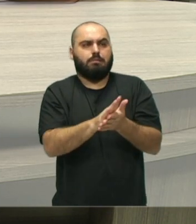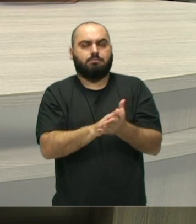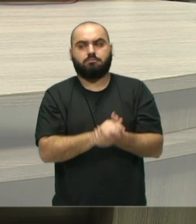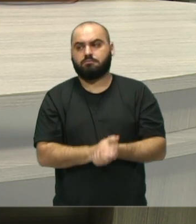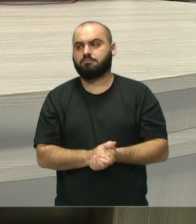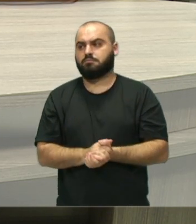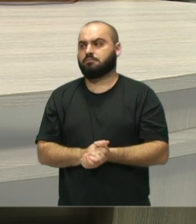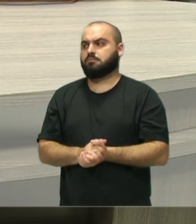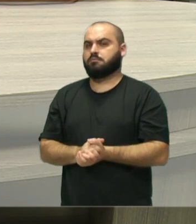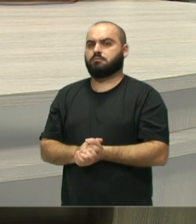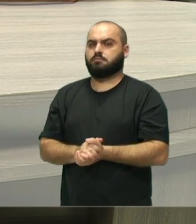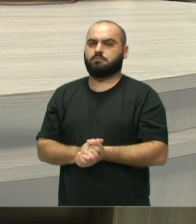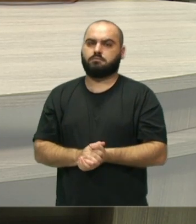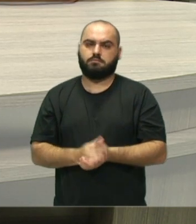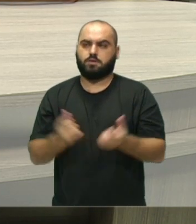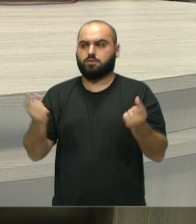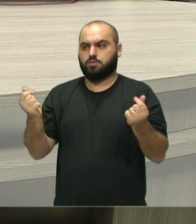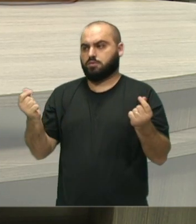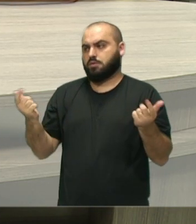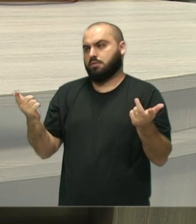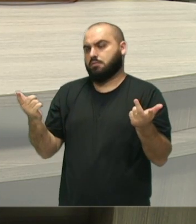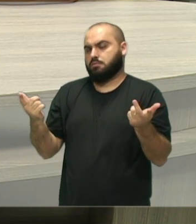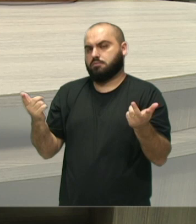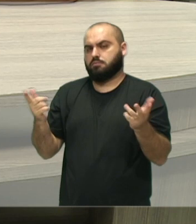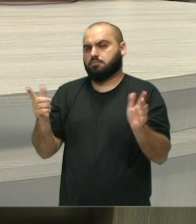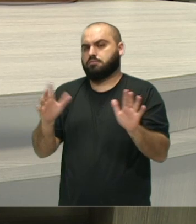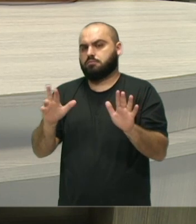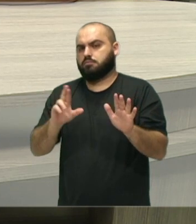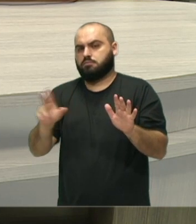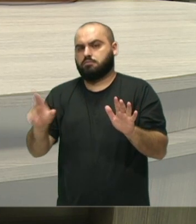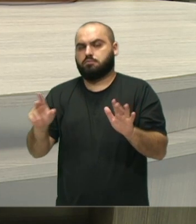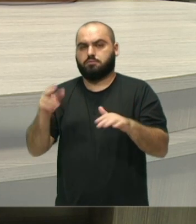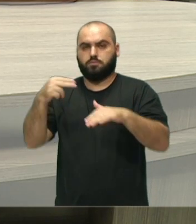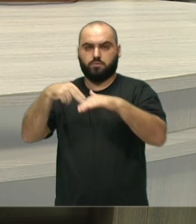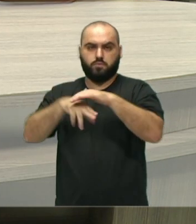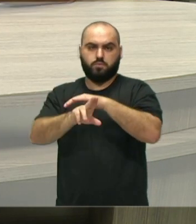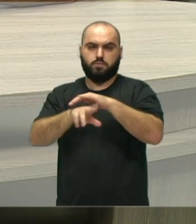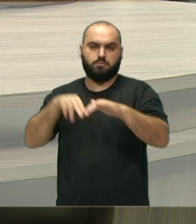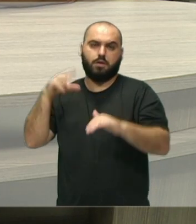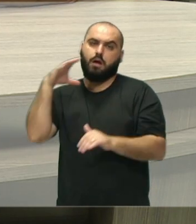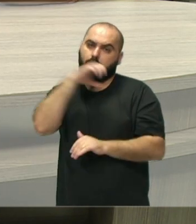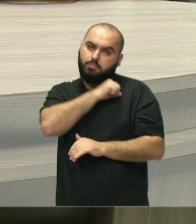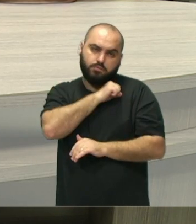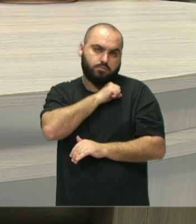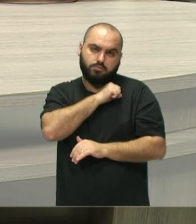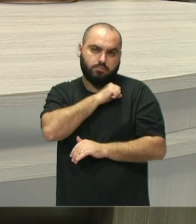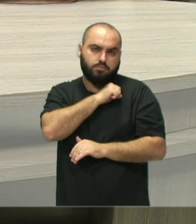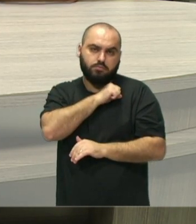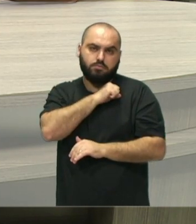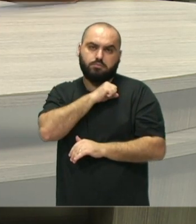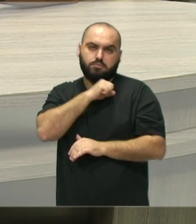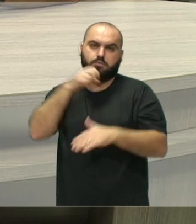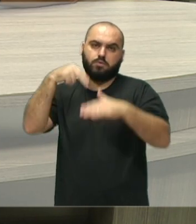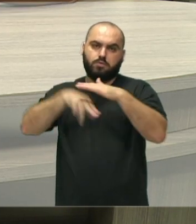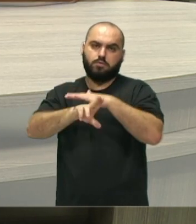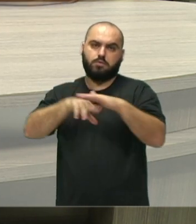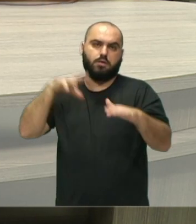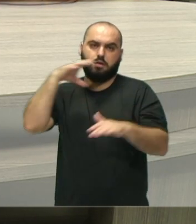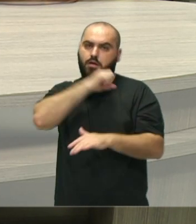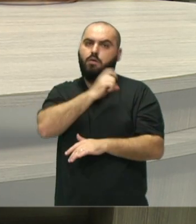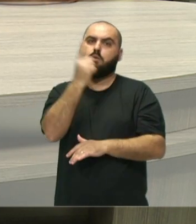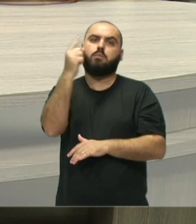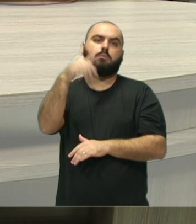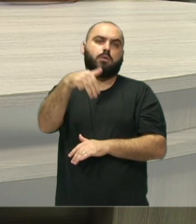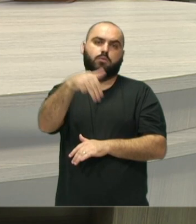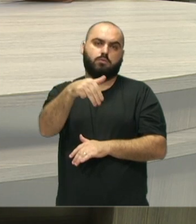tarifas serão compatíveis, né? E a grande vantagem do túnel é que ele é muito rápido, né? Você atravessa o rio em 1